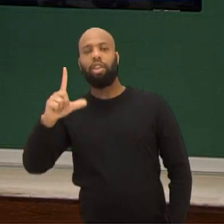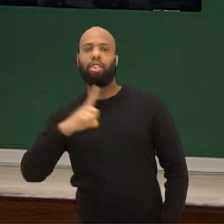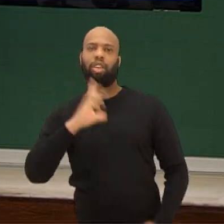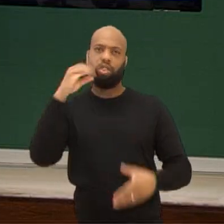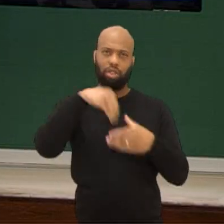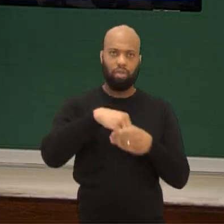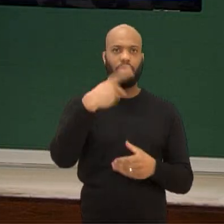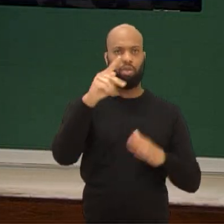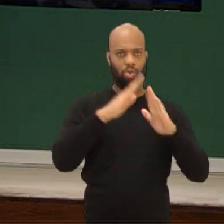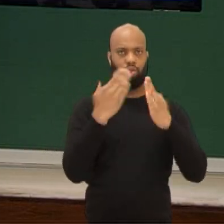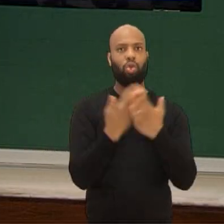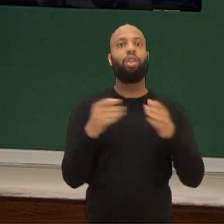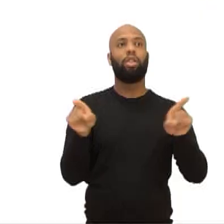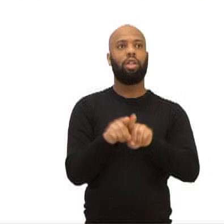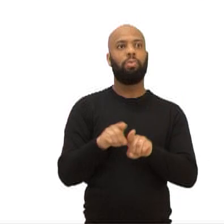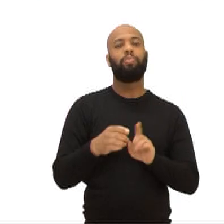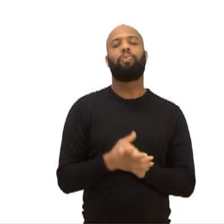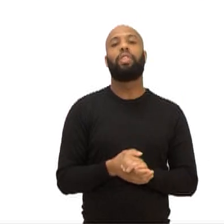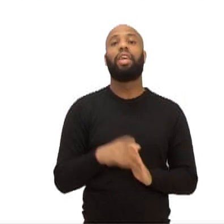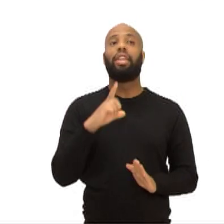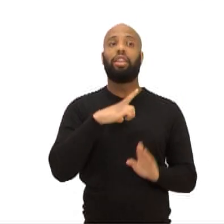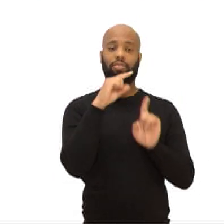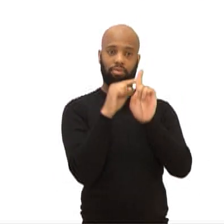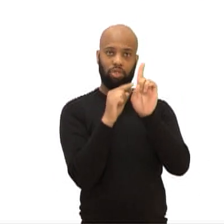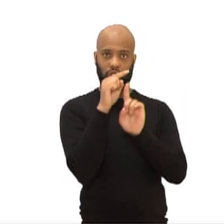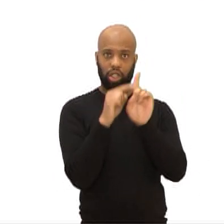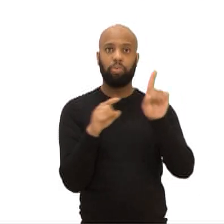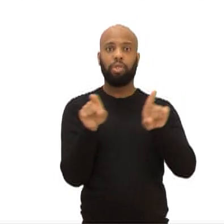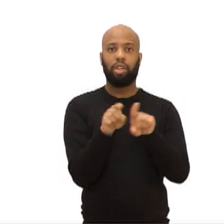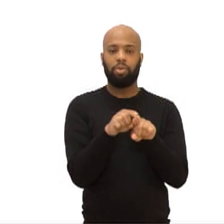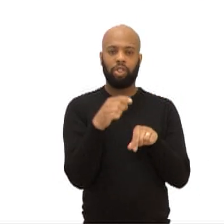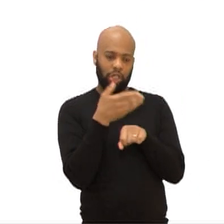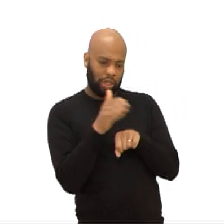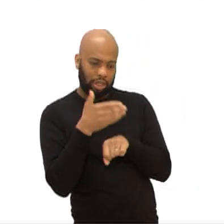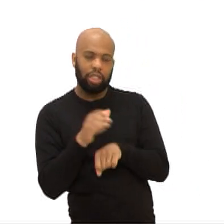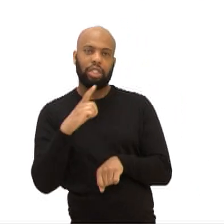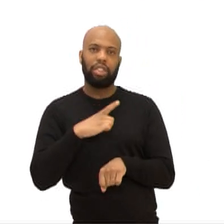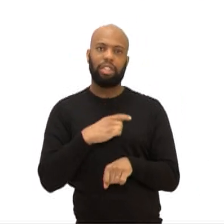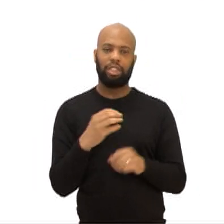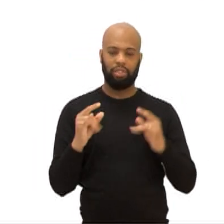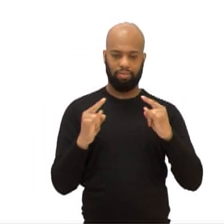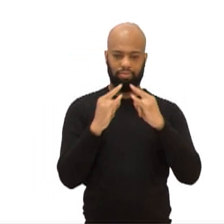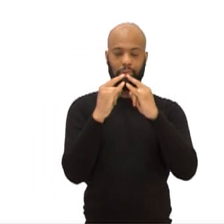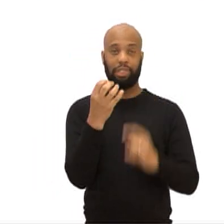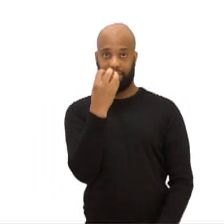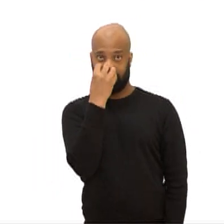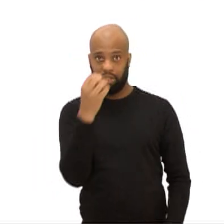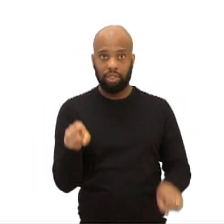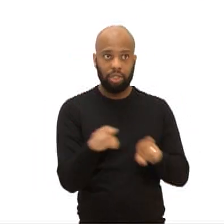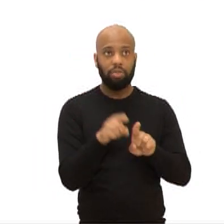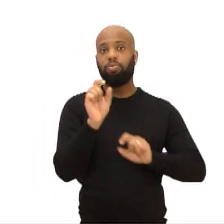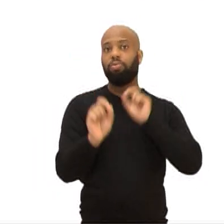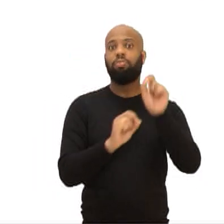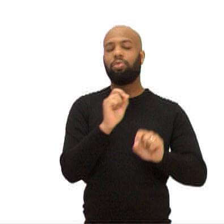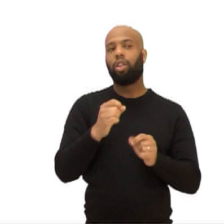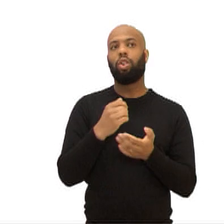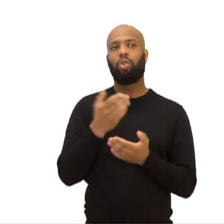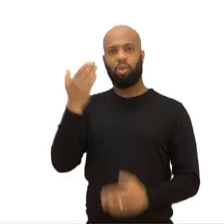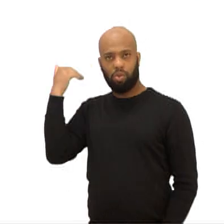professor. Okay? Um tipo de prática circense, né? Esse tipo de prática,